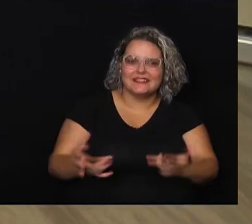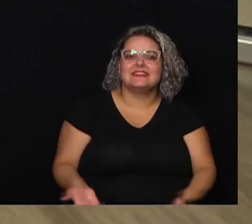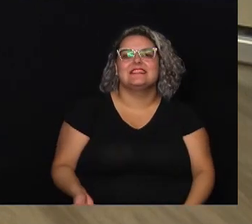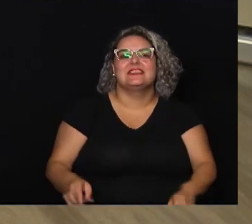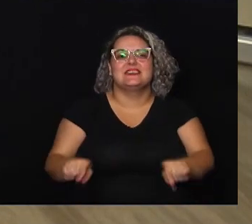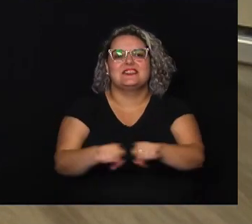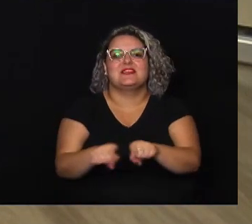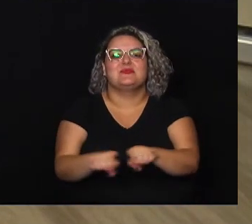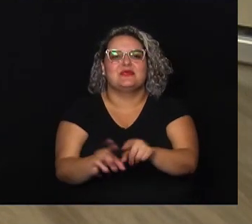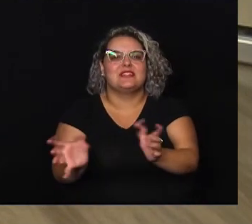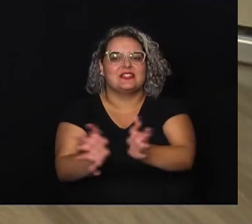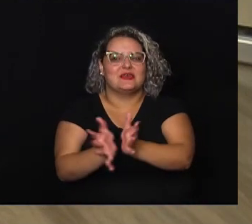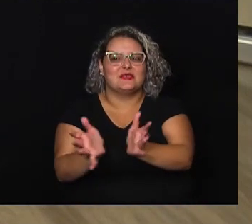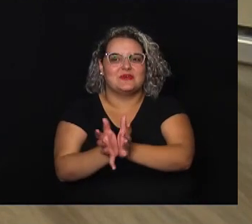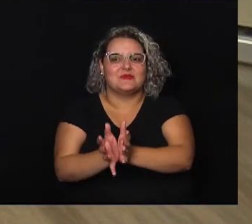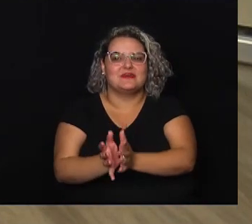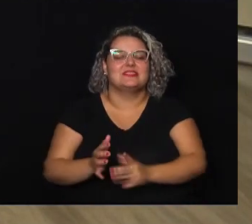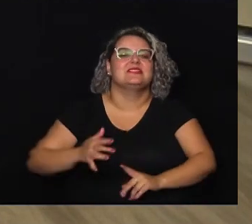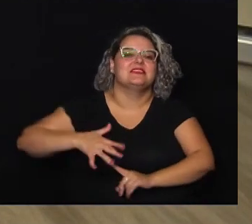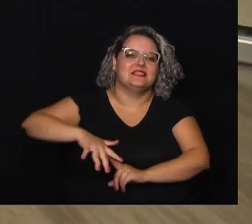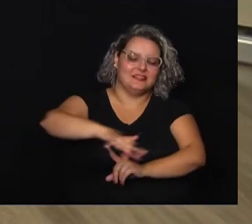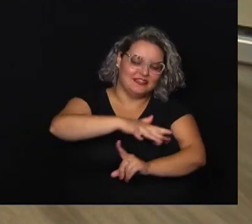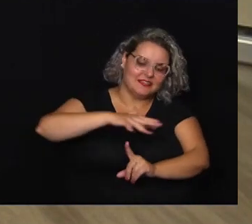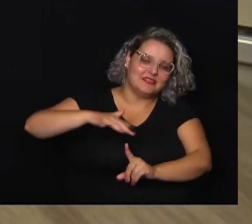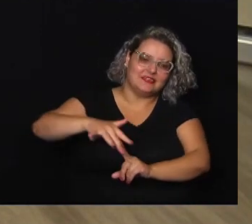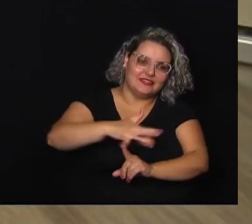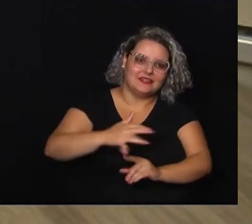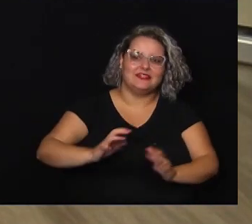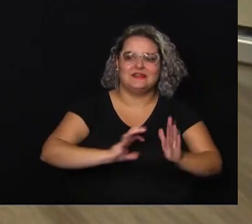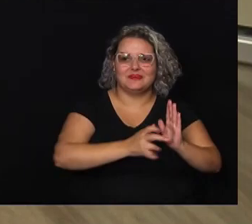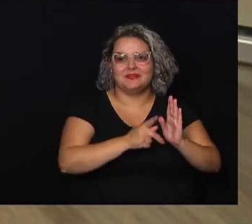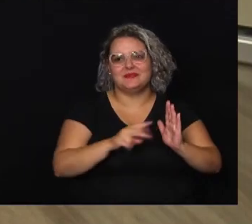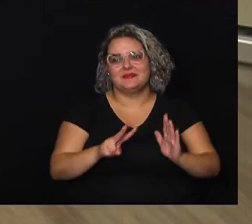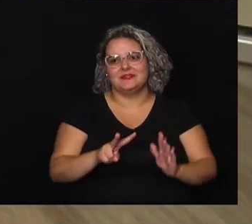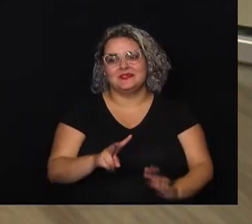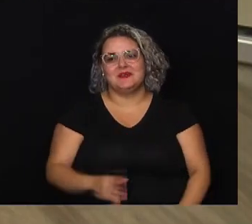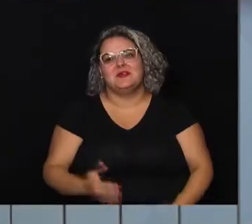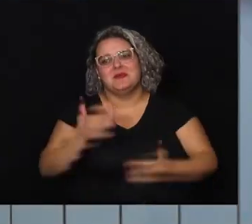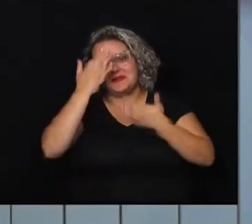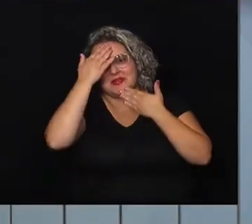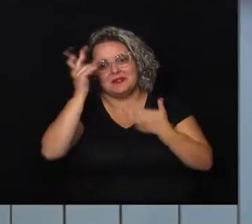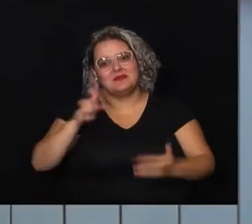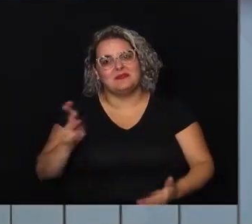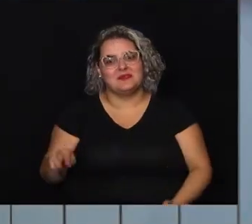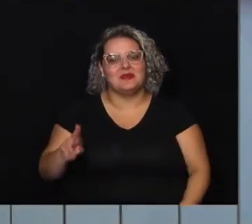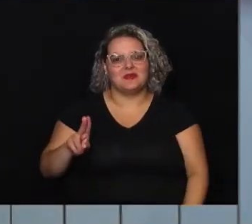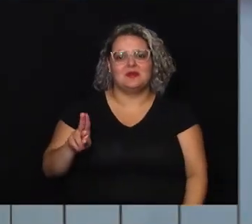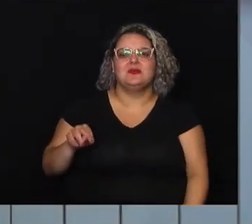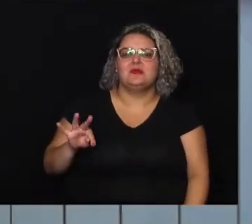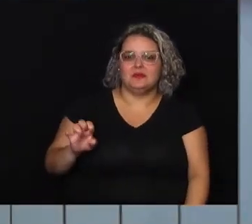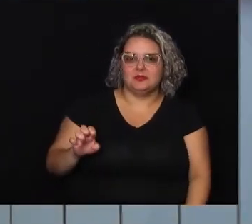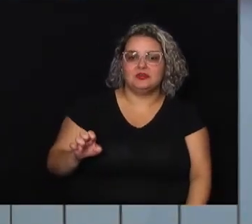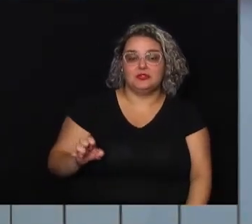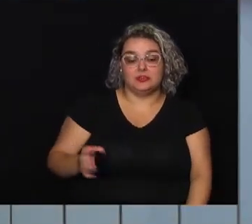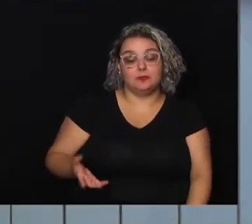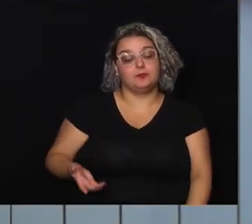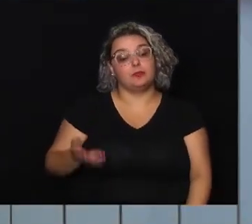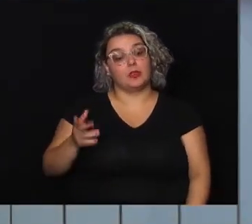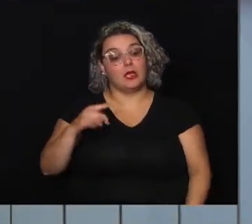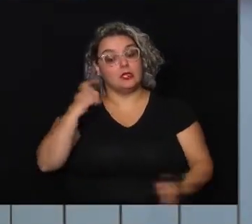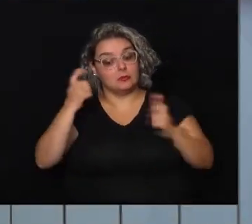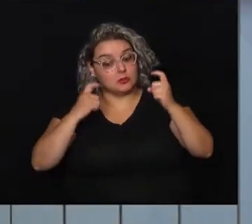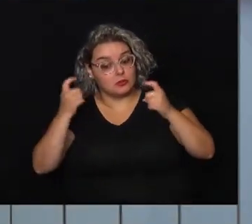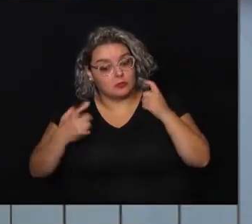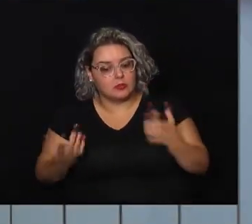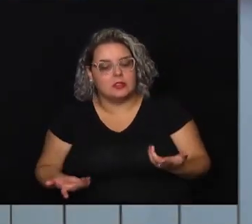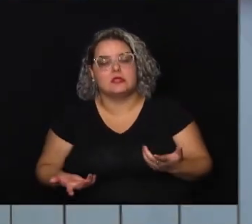da Comissão do Meio Ambiente e também do Partido Verde. Obrigado, professora Ruth, mas essa questão ambiental, essa preocupação com